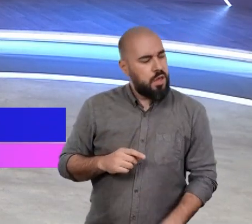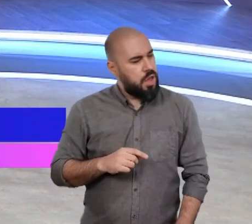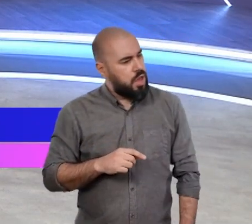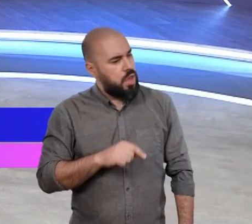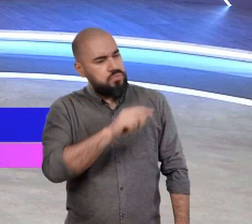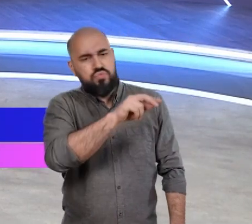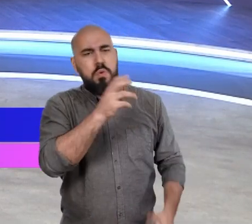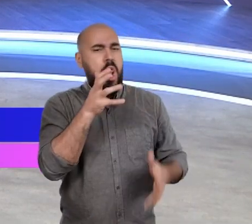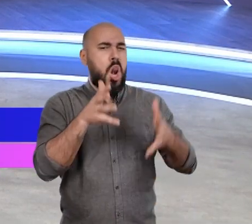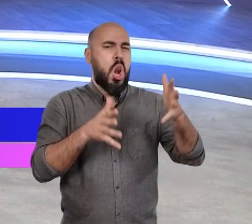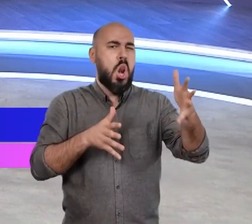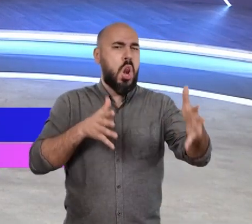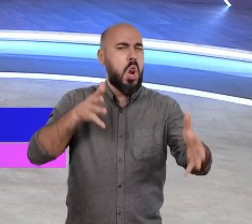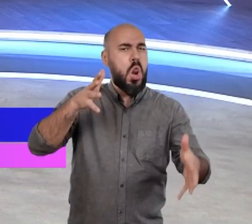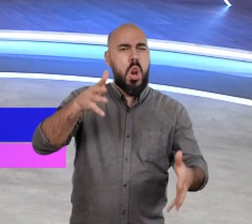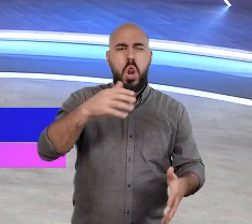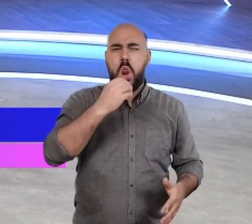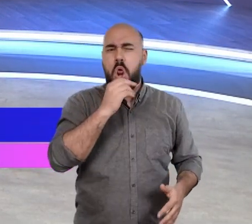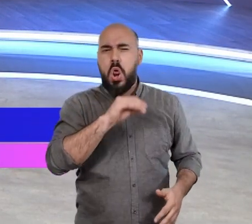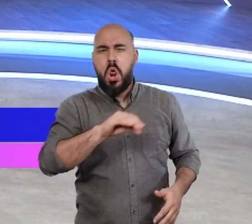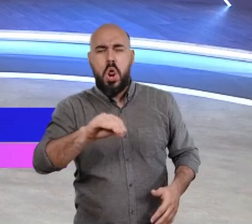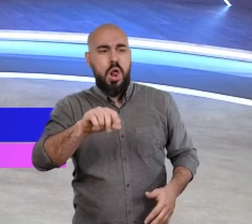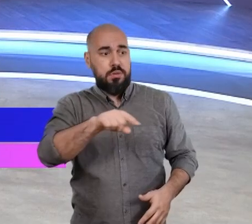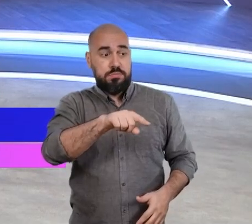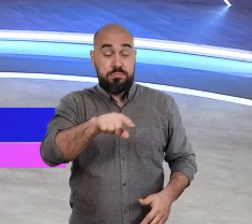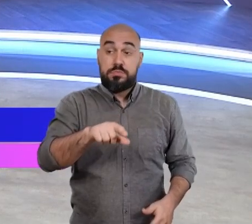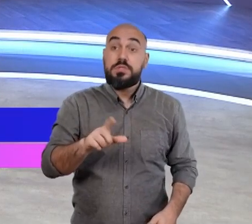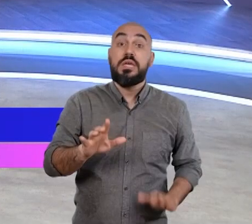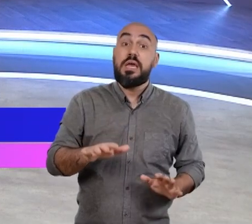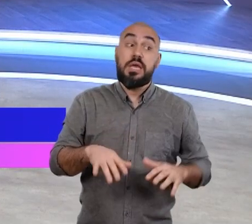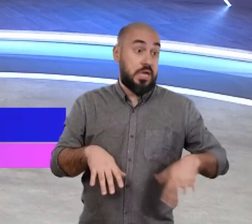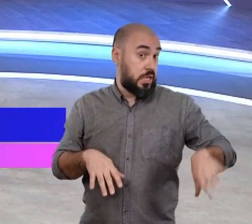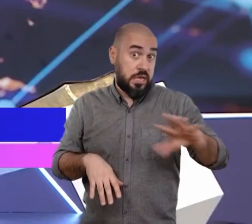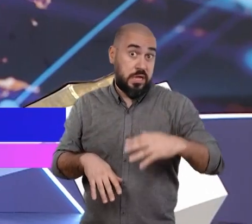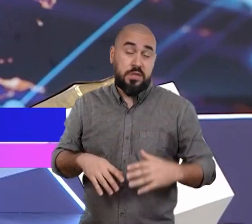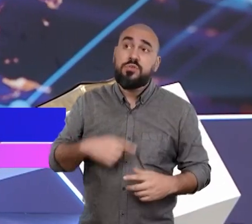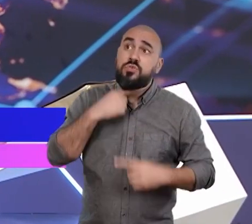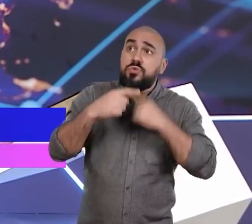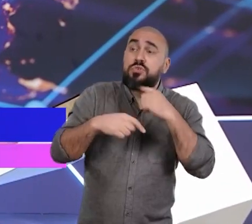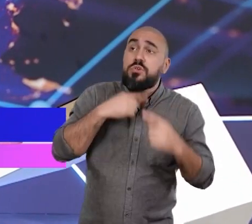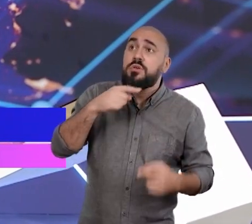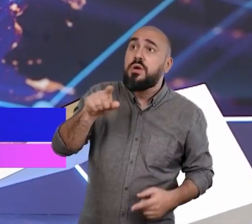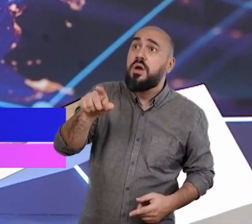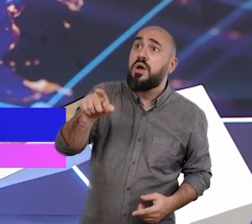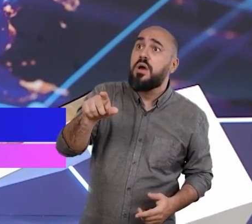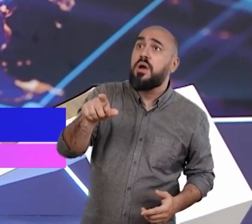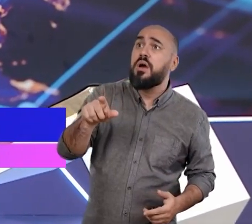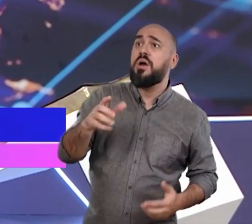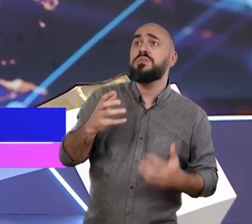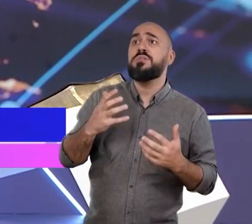discípulos haviam ensinado, a pergunta deles foi: e o que a gente faz agora? A resposta